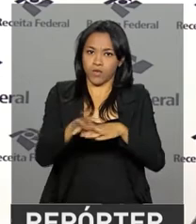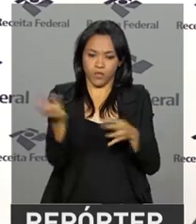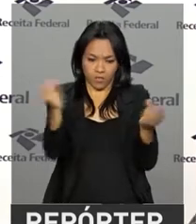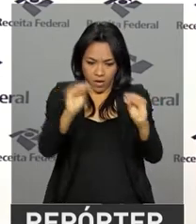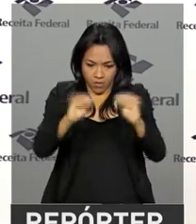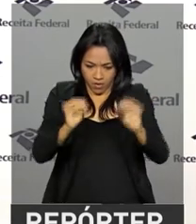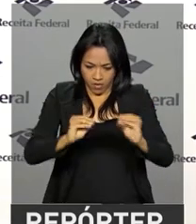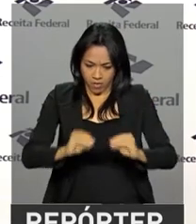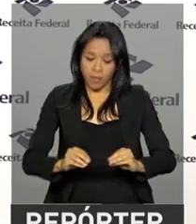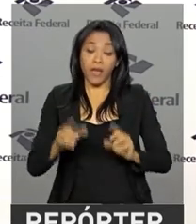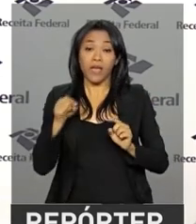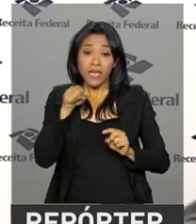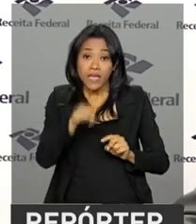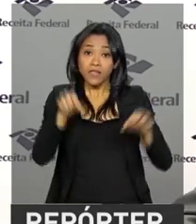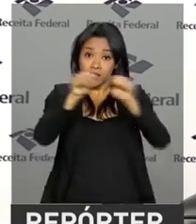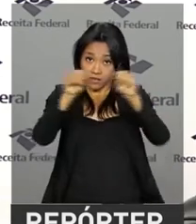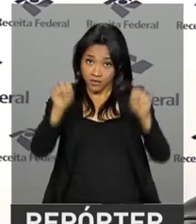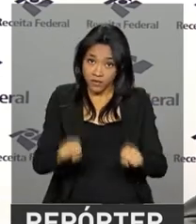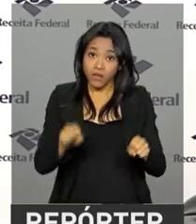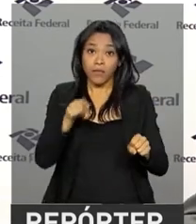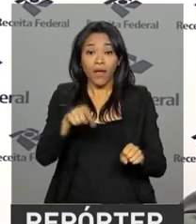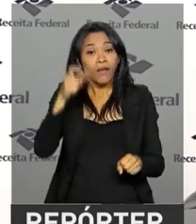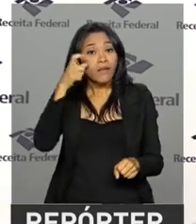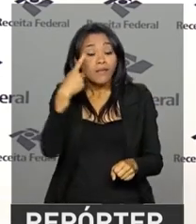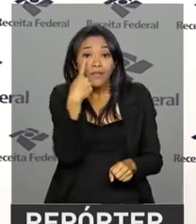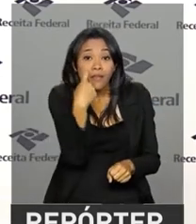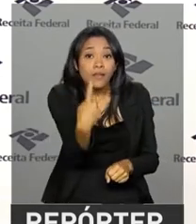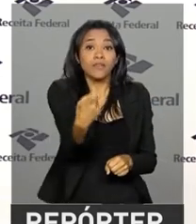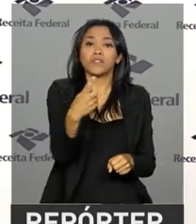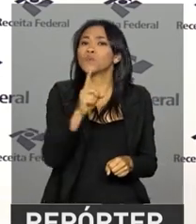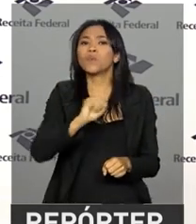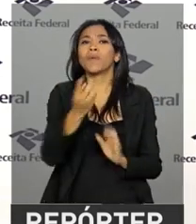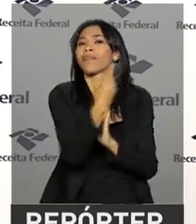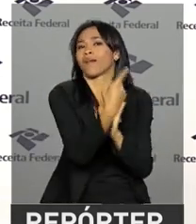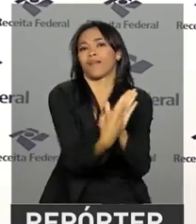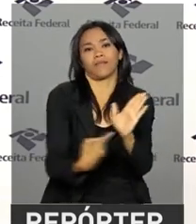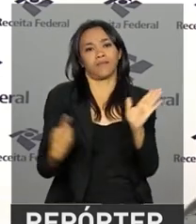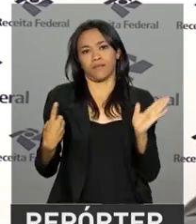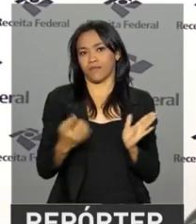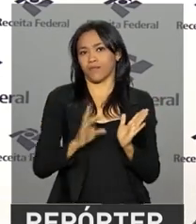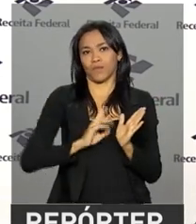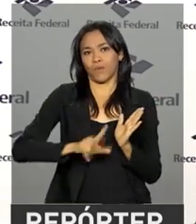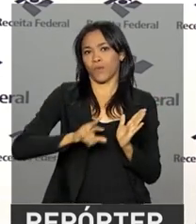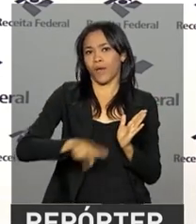inglês social e é muito interessante porque não é uma declaração é uma escrituração digital